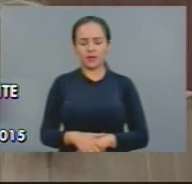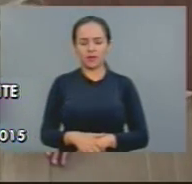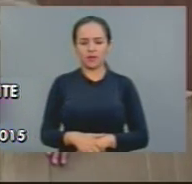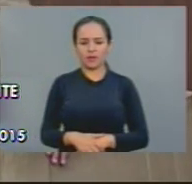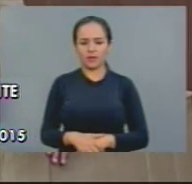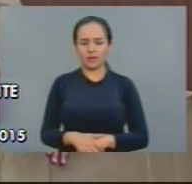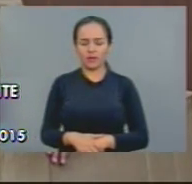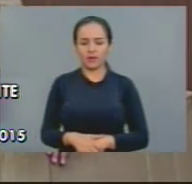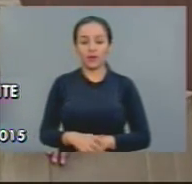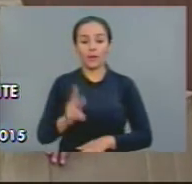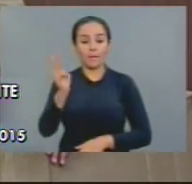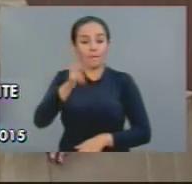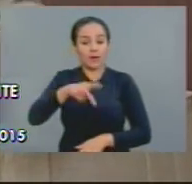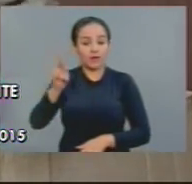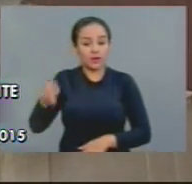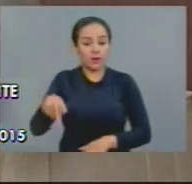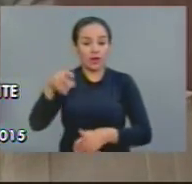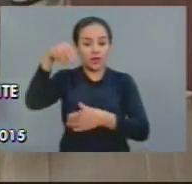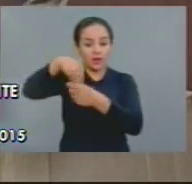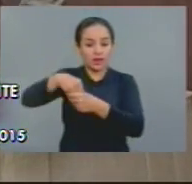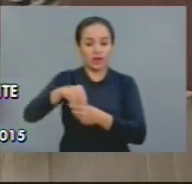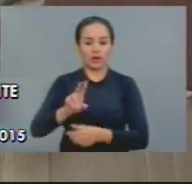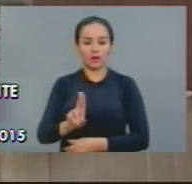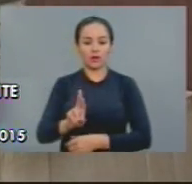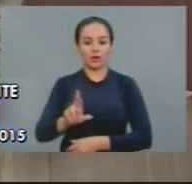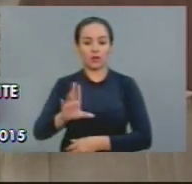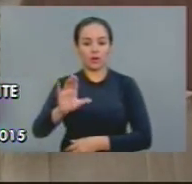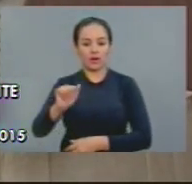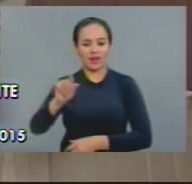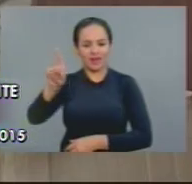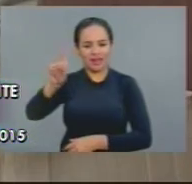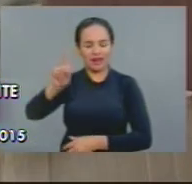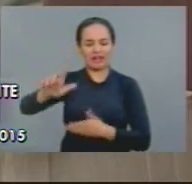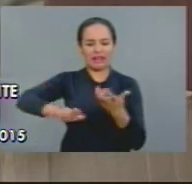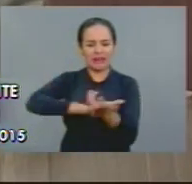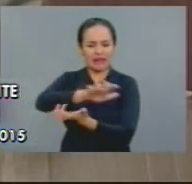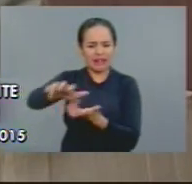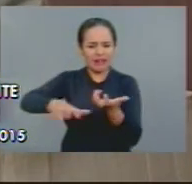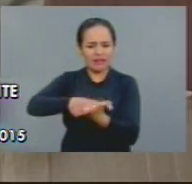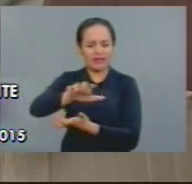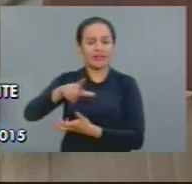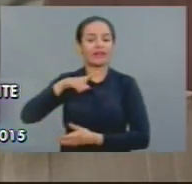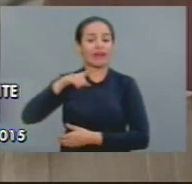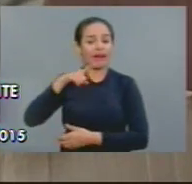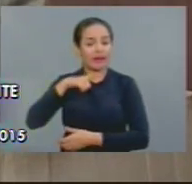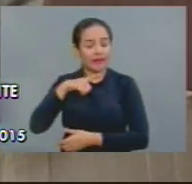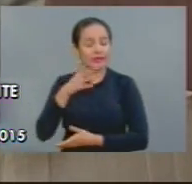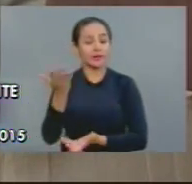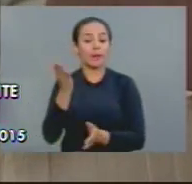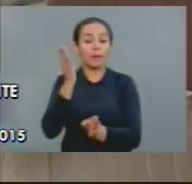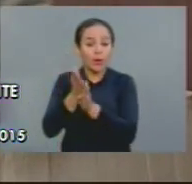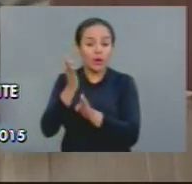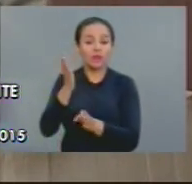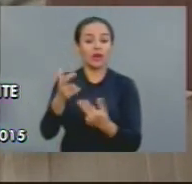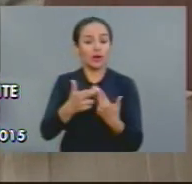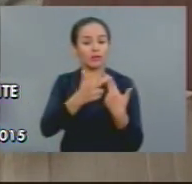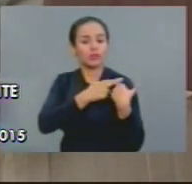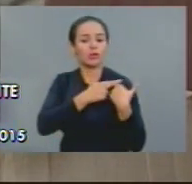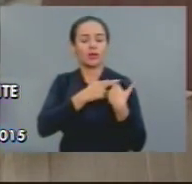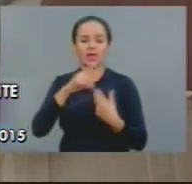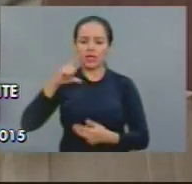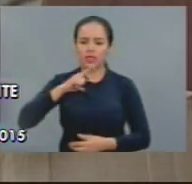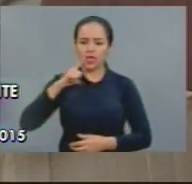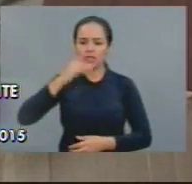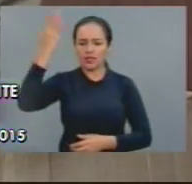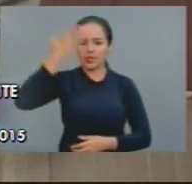os professores da URCA, agora em greve, fazem é um exemplo do seu compromisso com o ensino, com